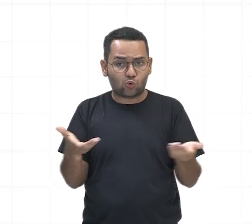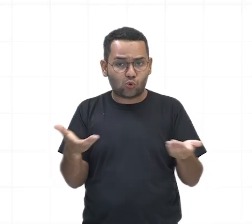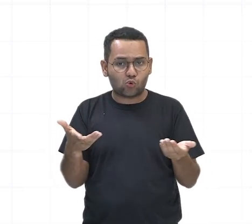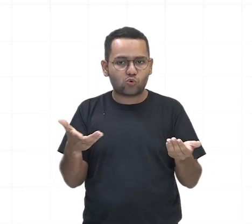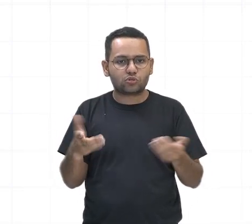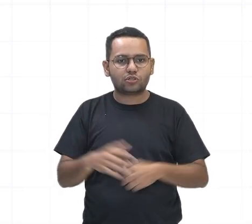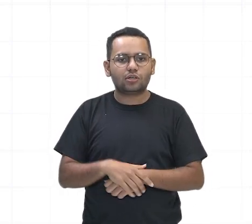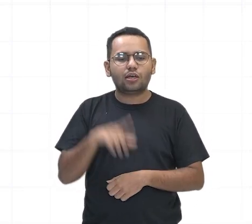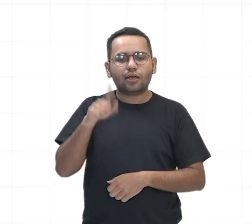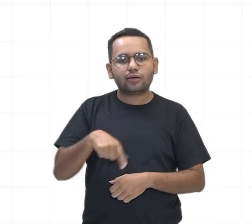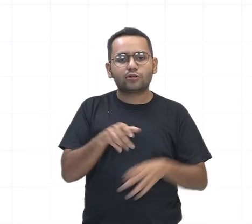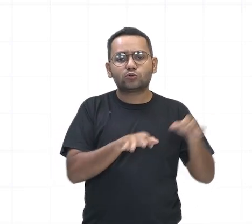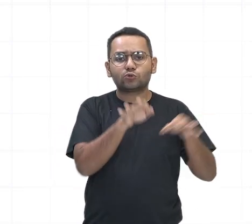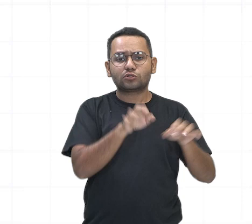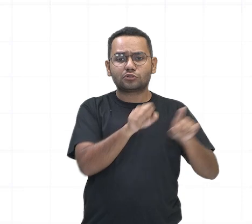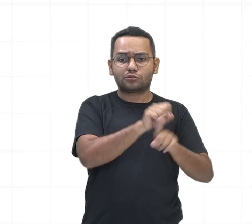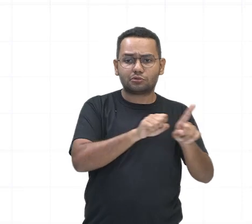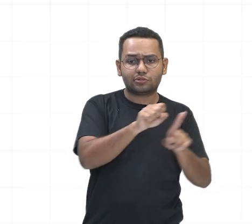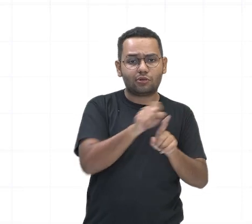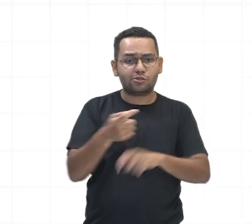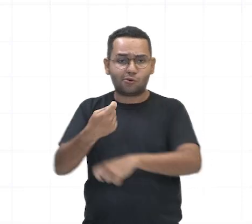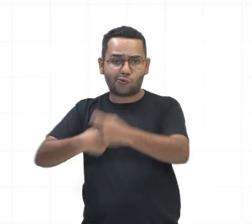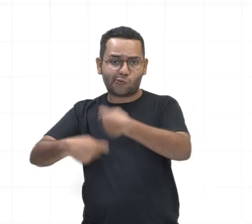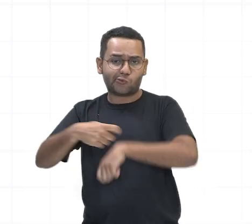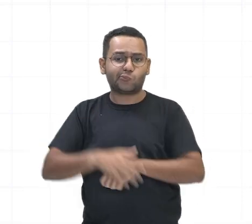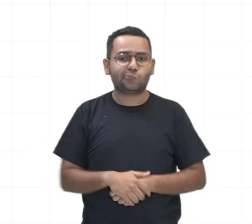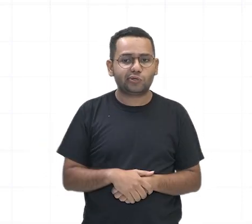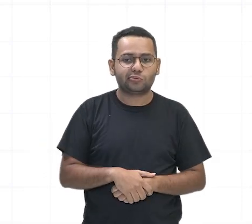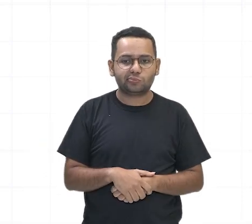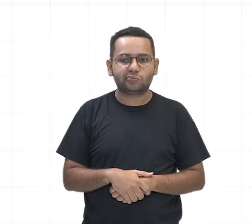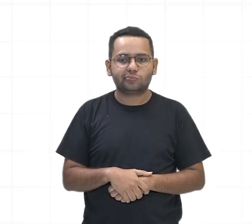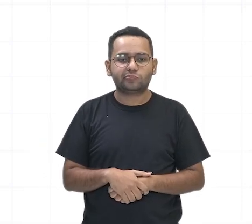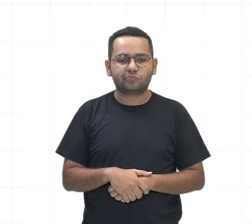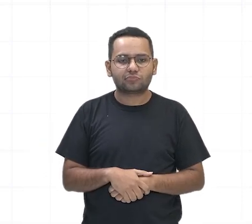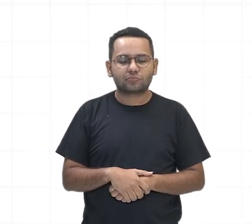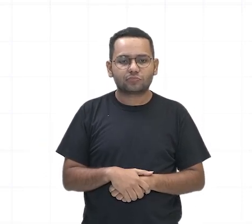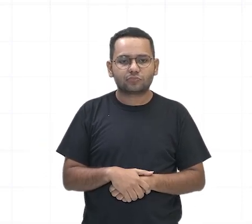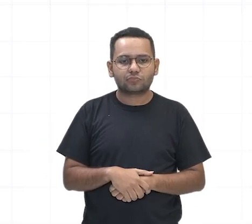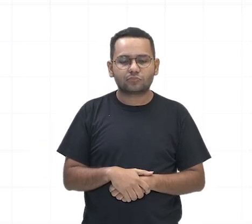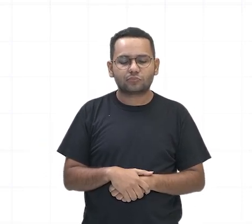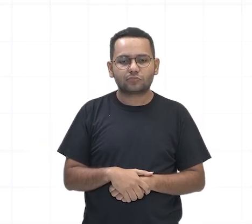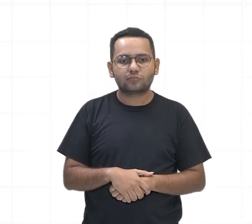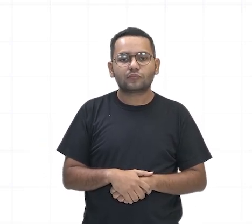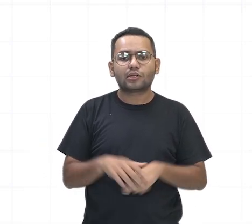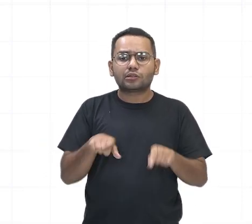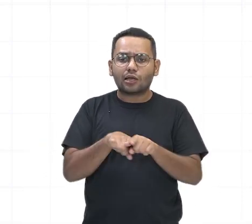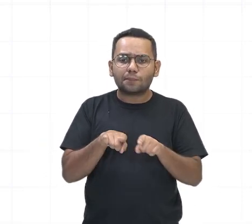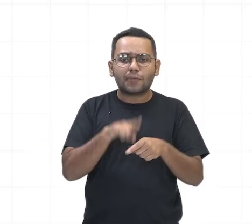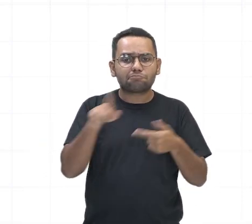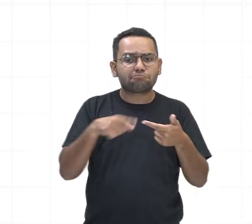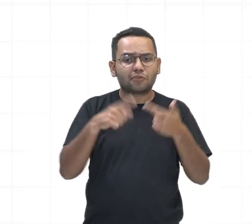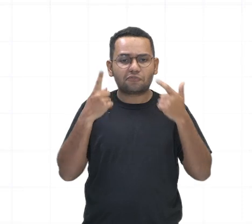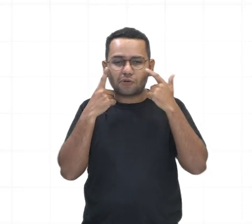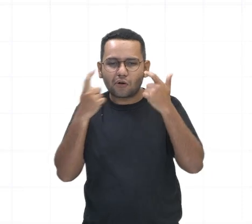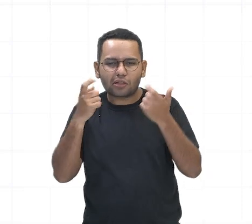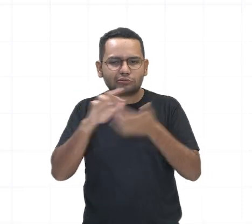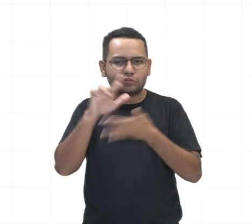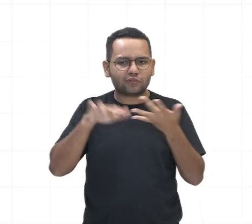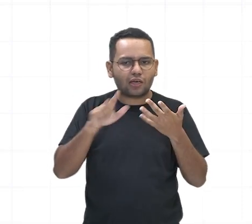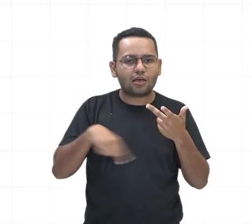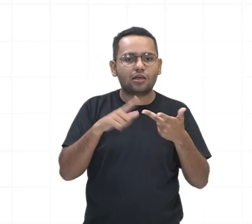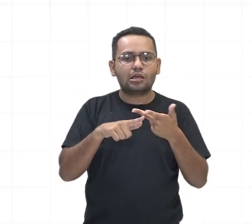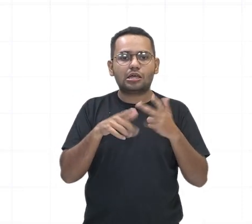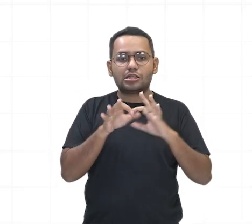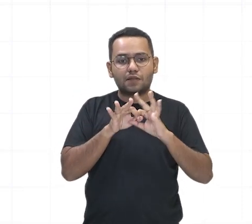a economia, o extremismo religioso e a violência, a liberdade religiosa, a ética